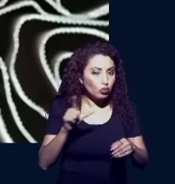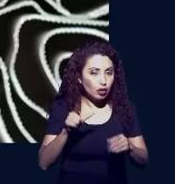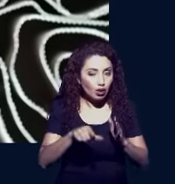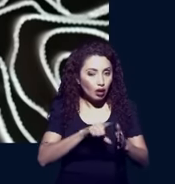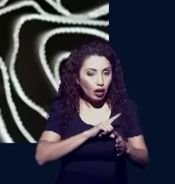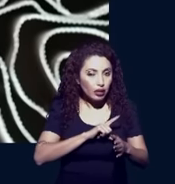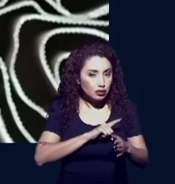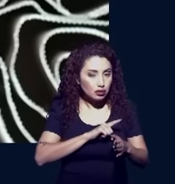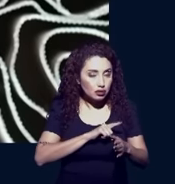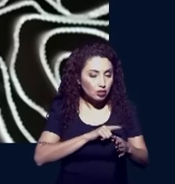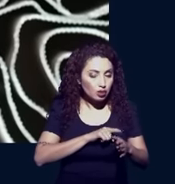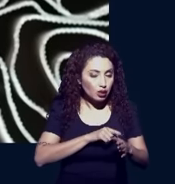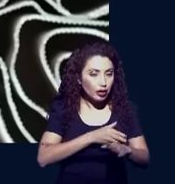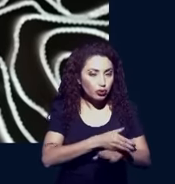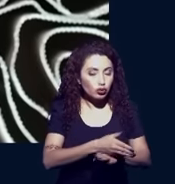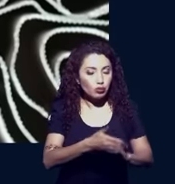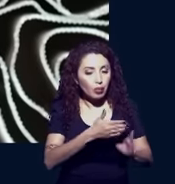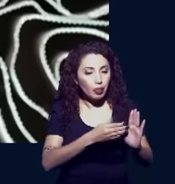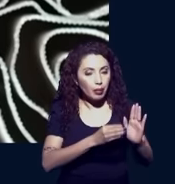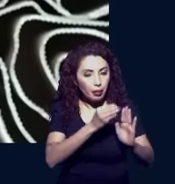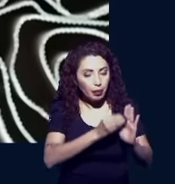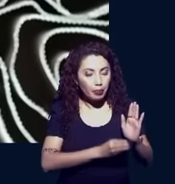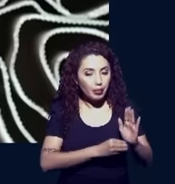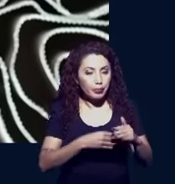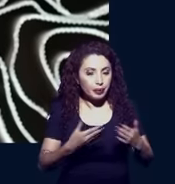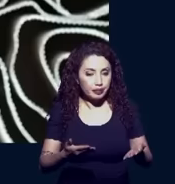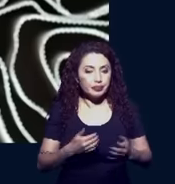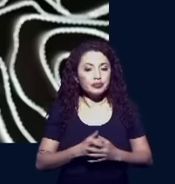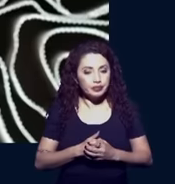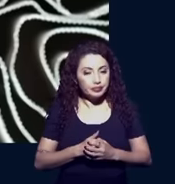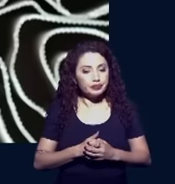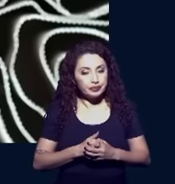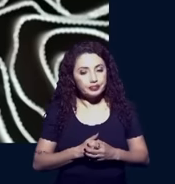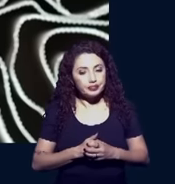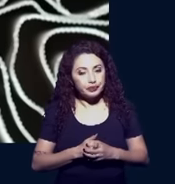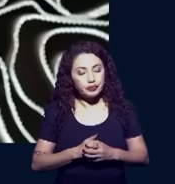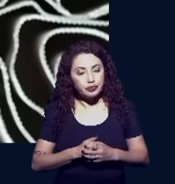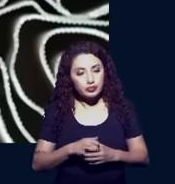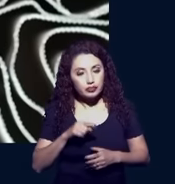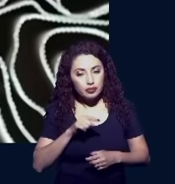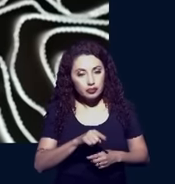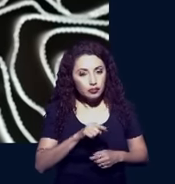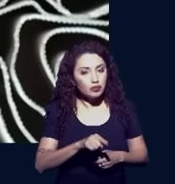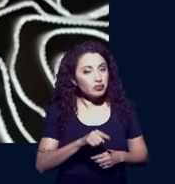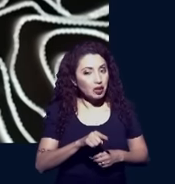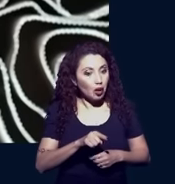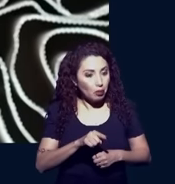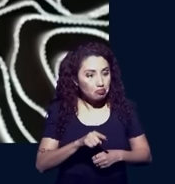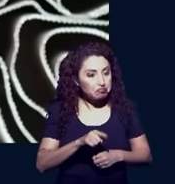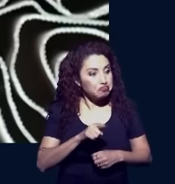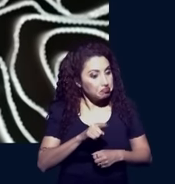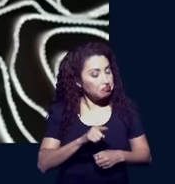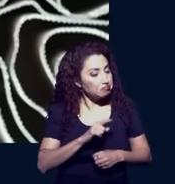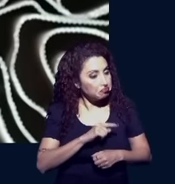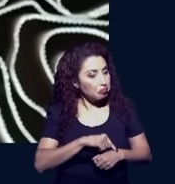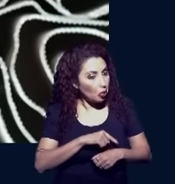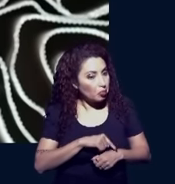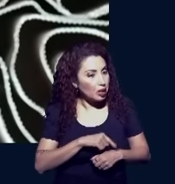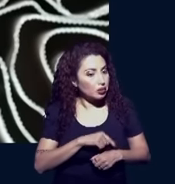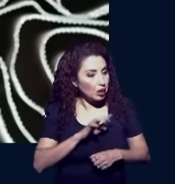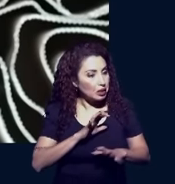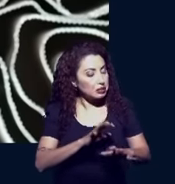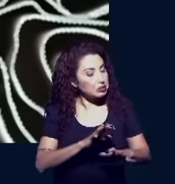vista de de disciplina eh ora raros momentos e raras repúblicas que que passam por